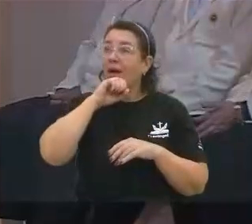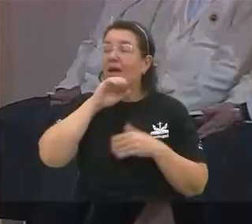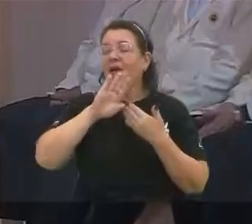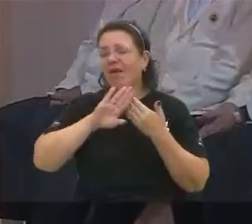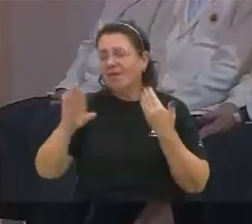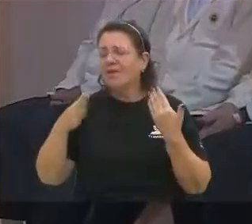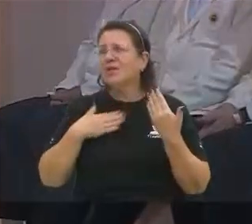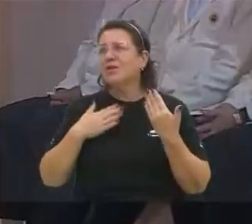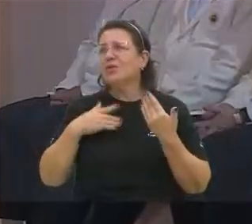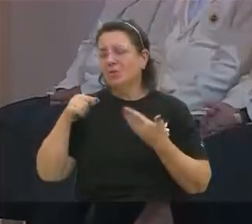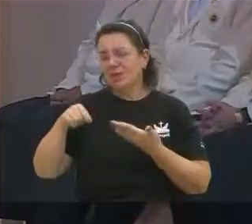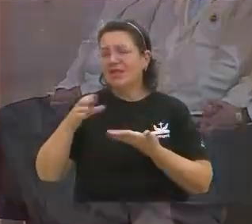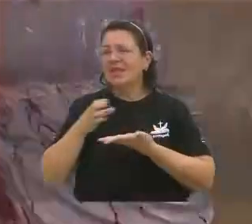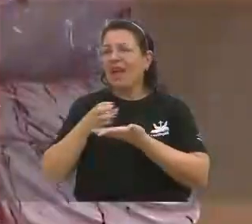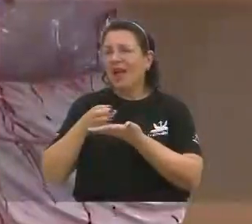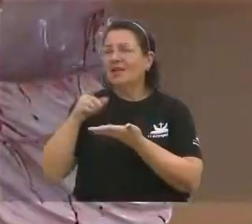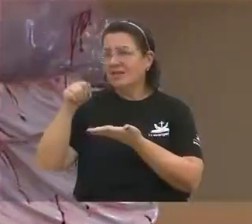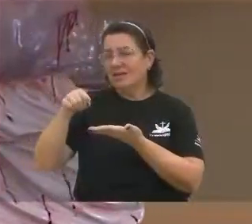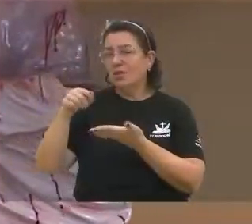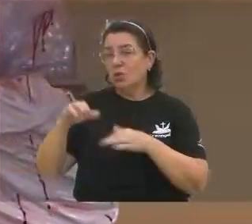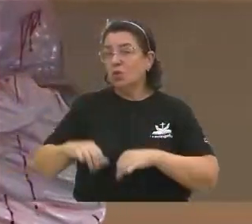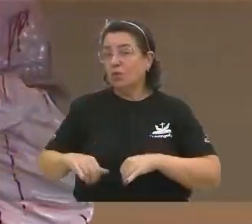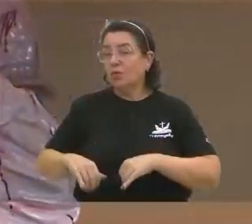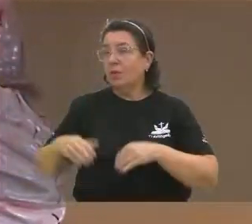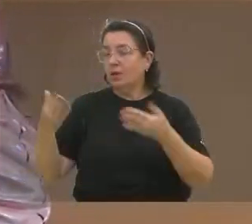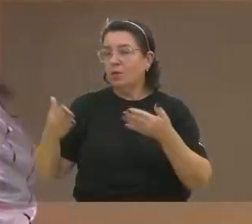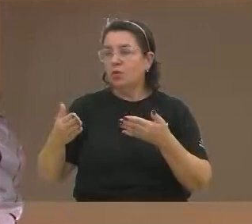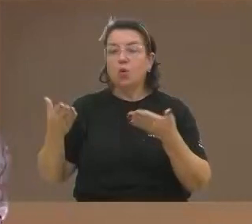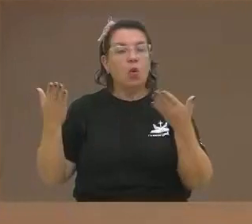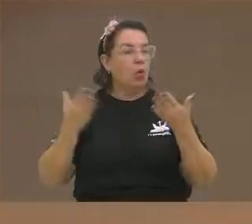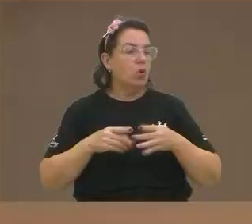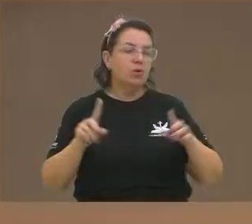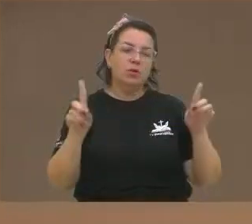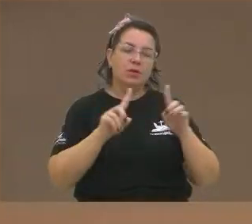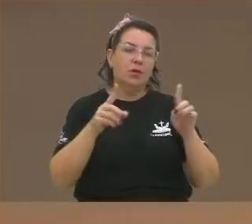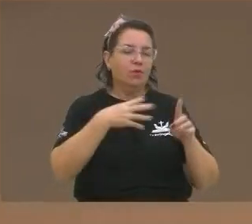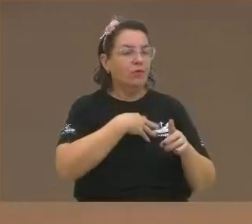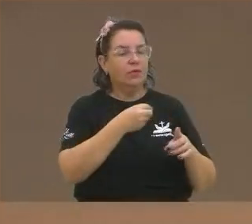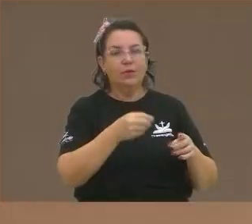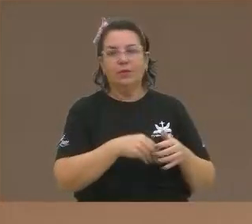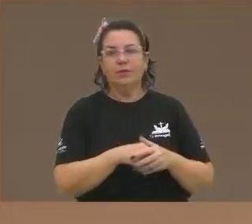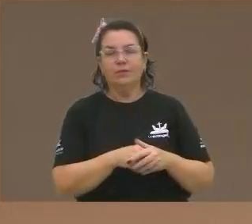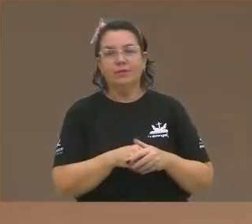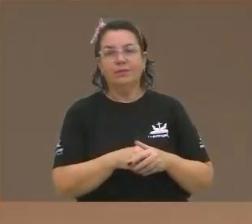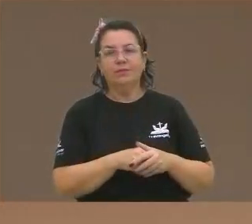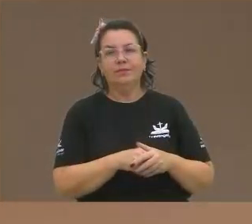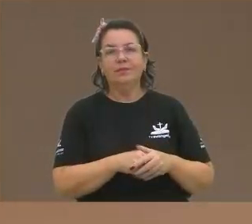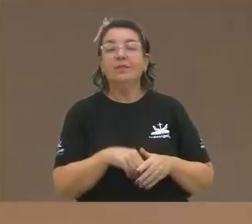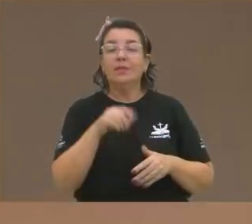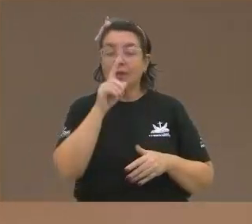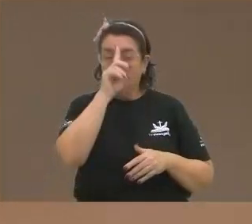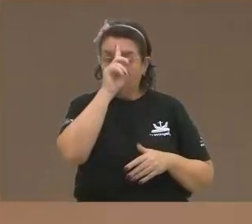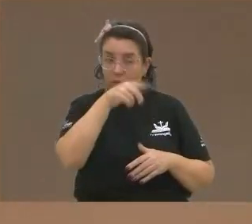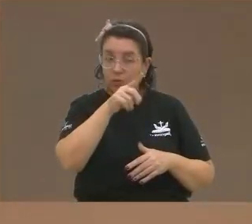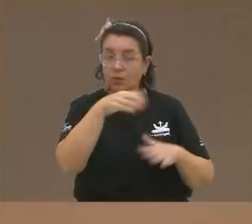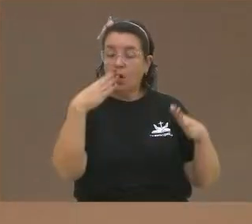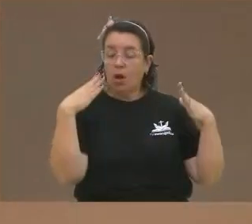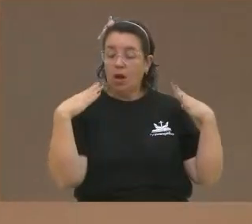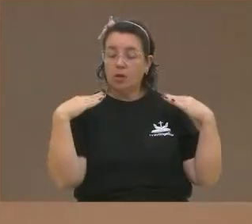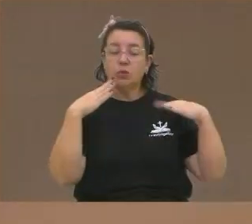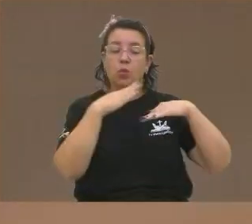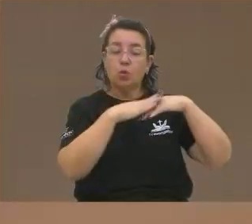Afasta de Mim este Cálice hoje não filho eu mando os anjos para te